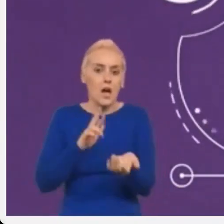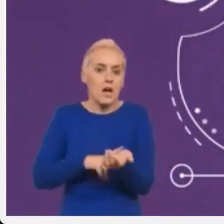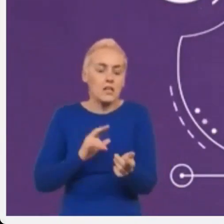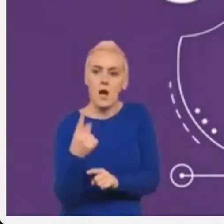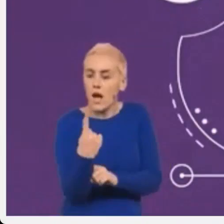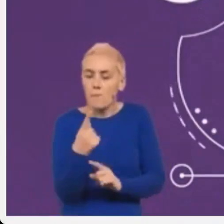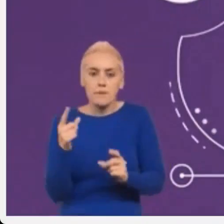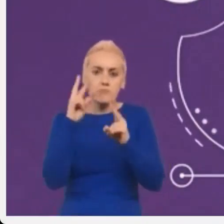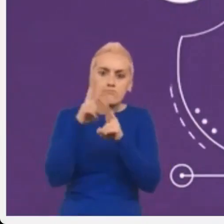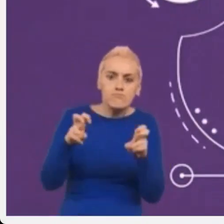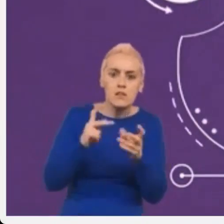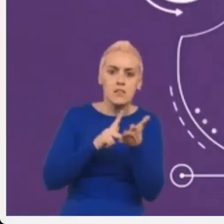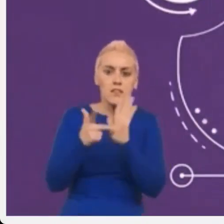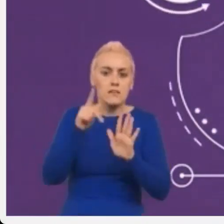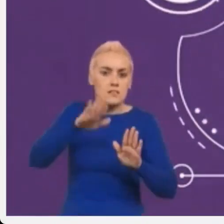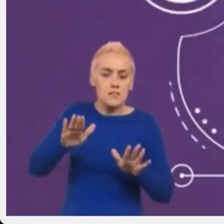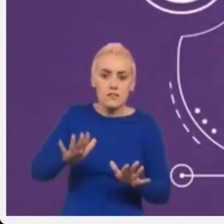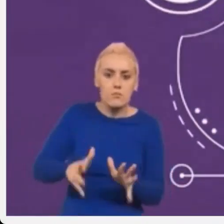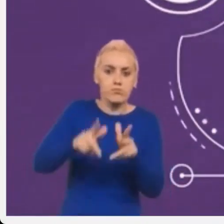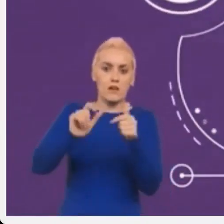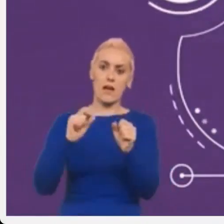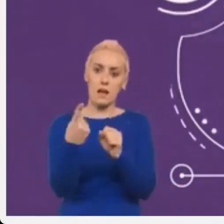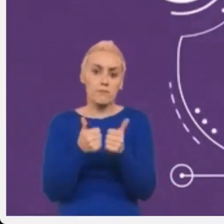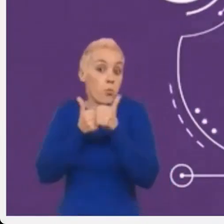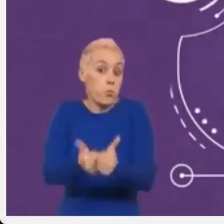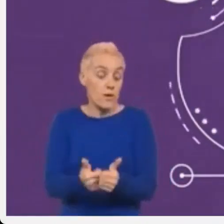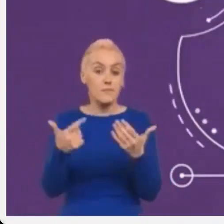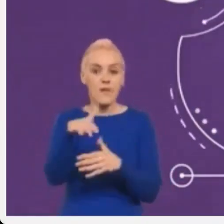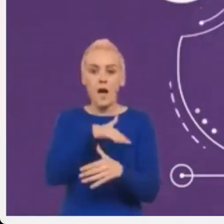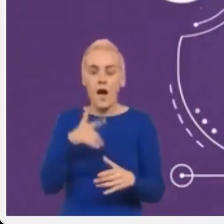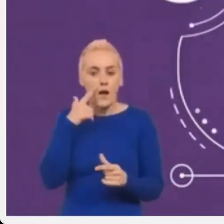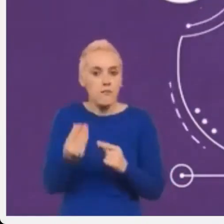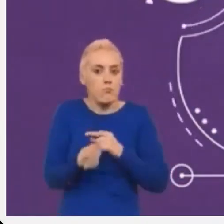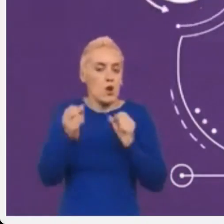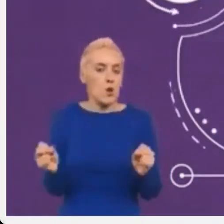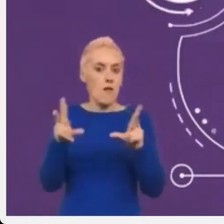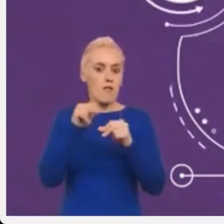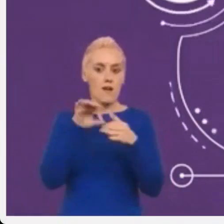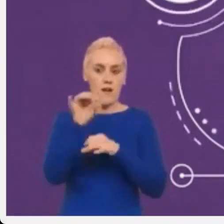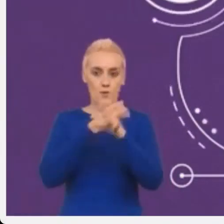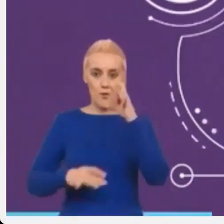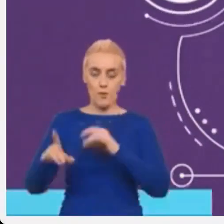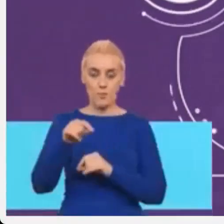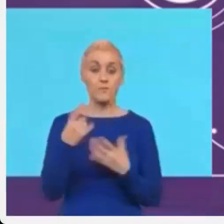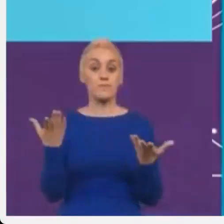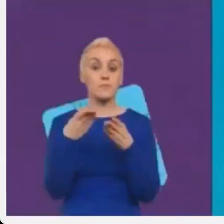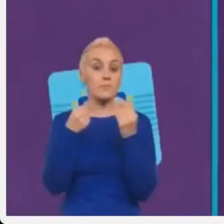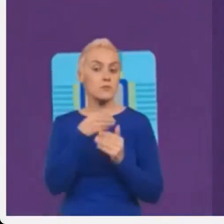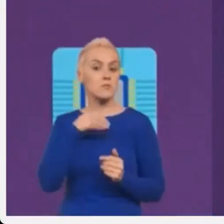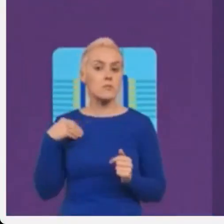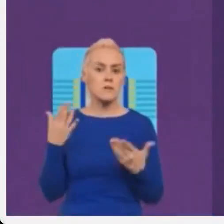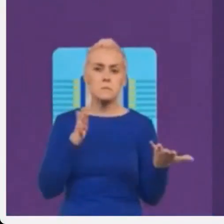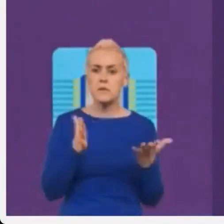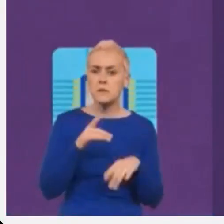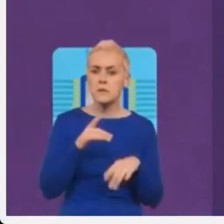dos progressos técnicos e científicos. Este é um dos setores mais inovadores a nível europeu. Um dispositivo médico tem um tempo